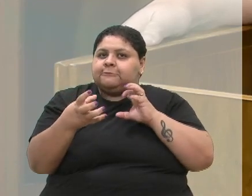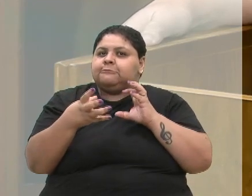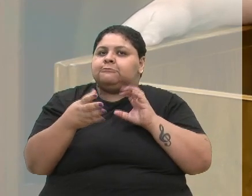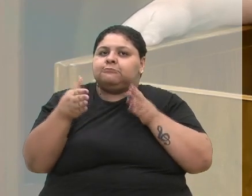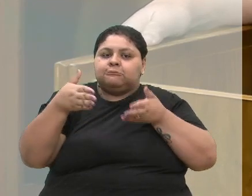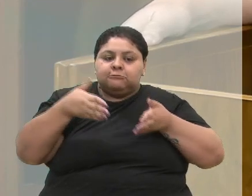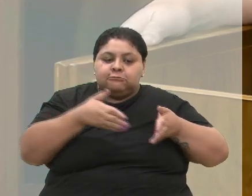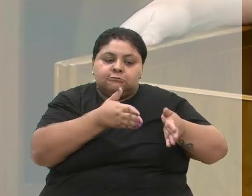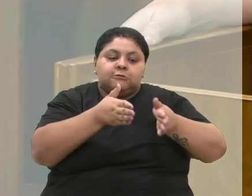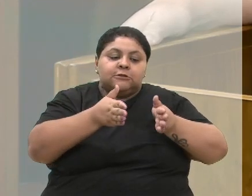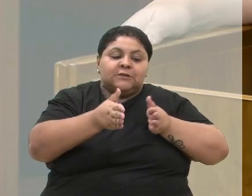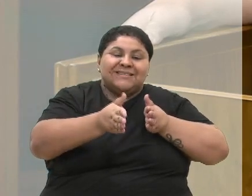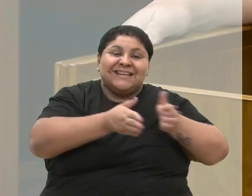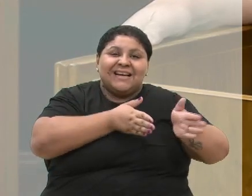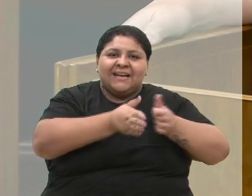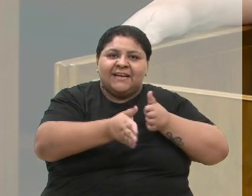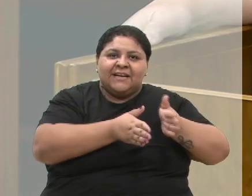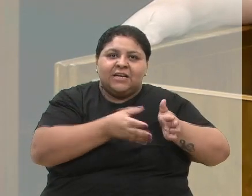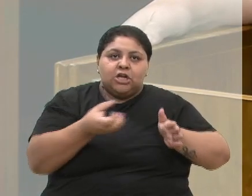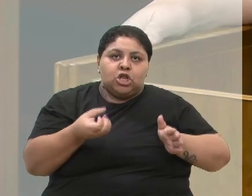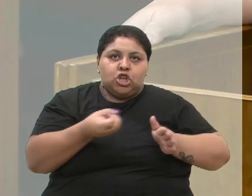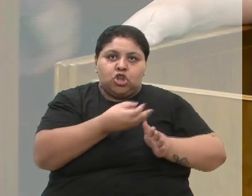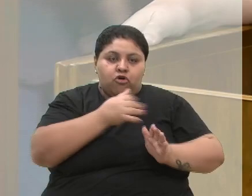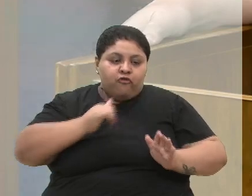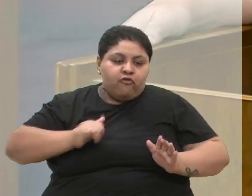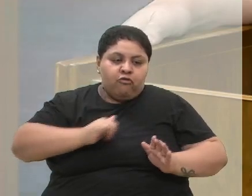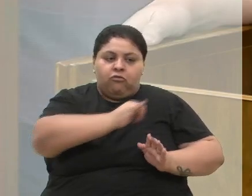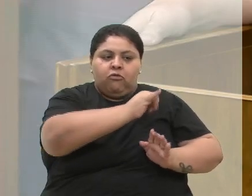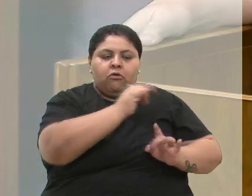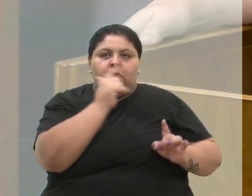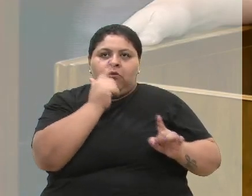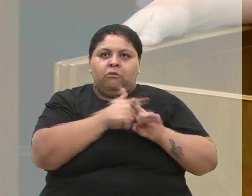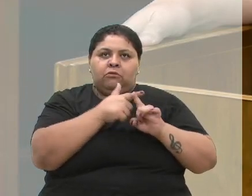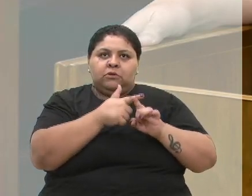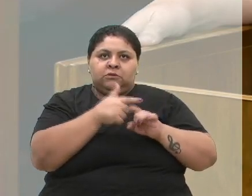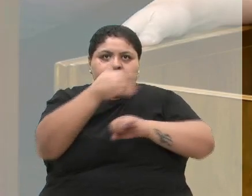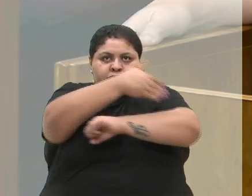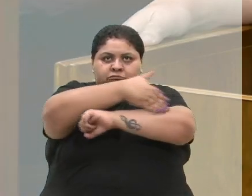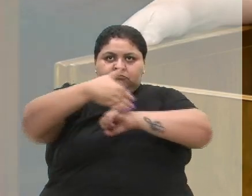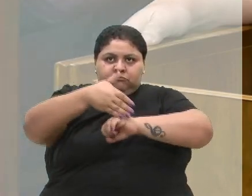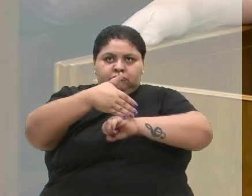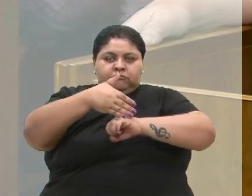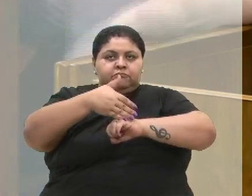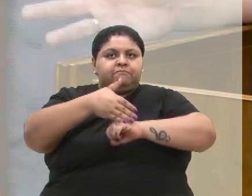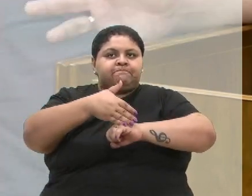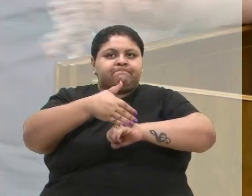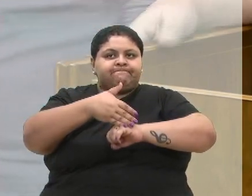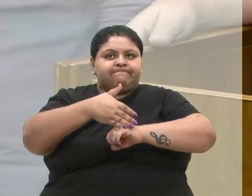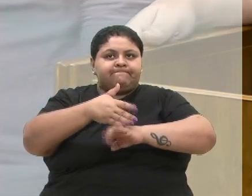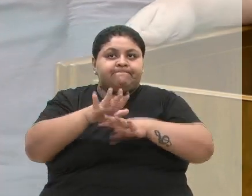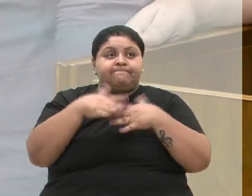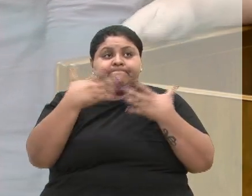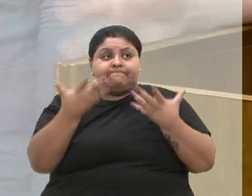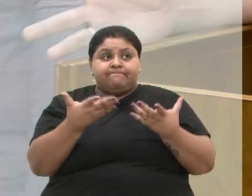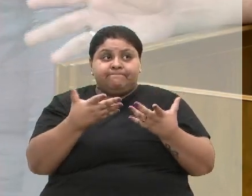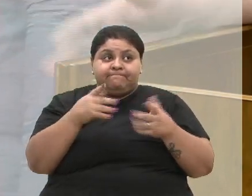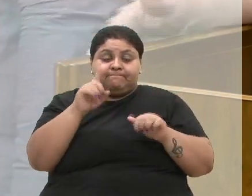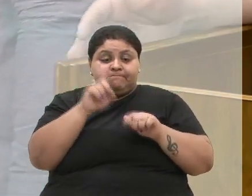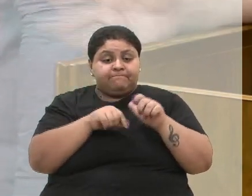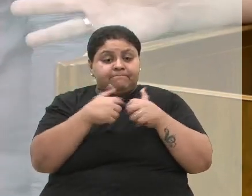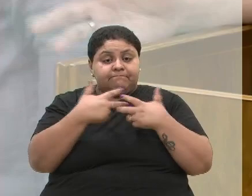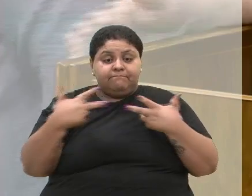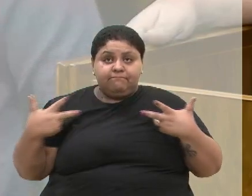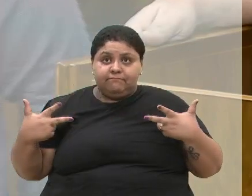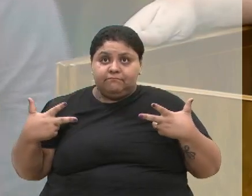estrada de acesso ao novo aeroporto, porque se não tiver estrada, né, vereador Fantinello, talvez o material lá vai chegar